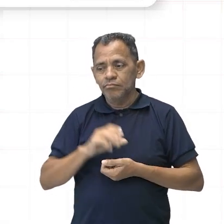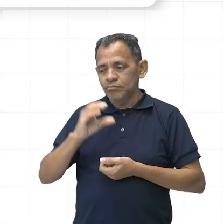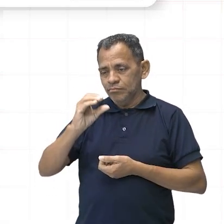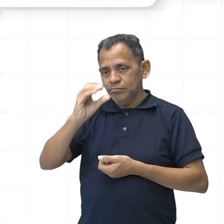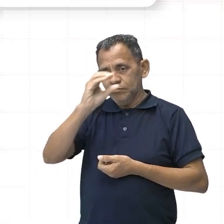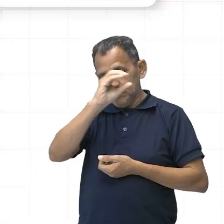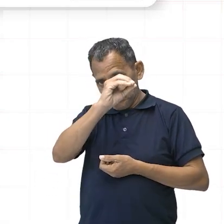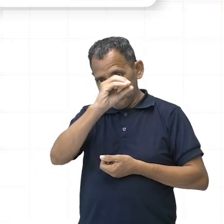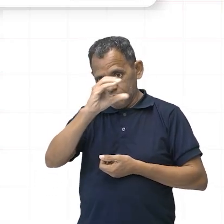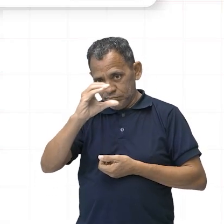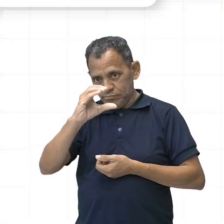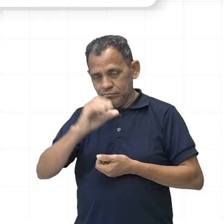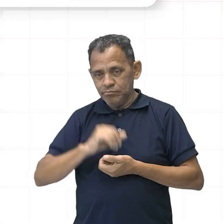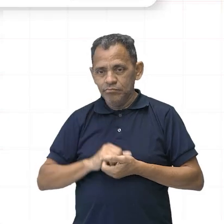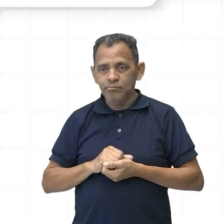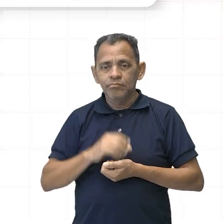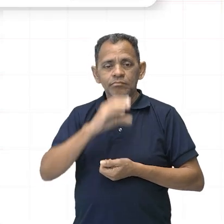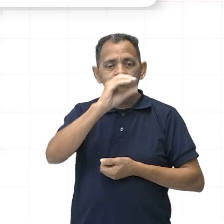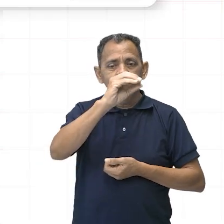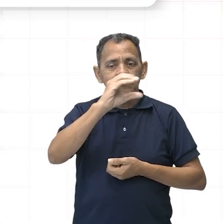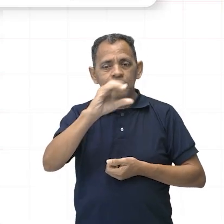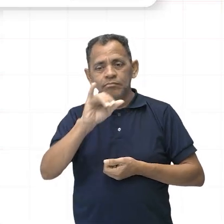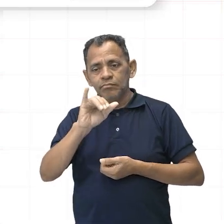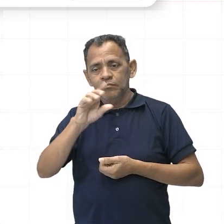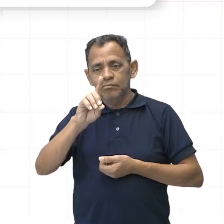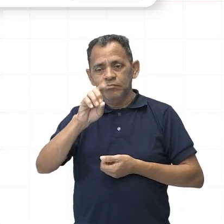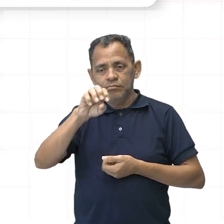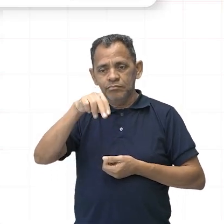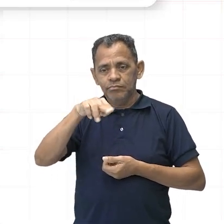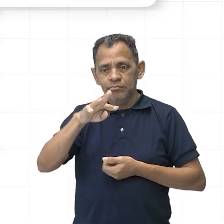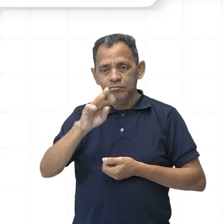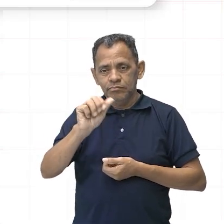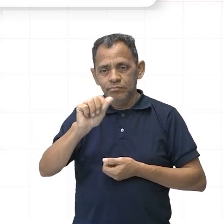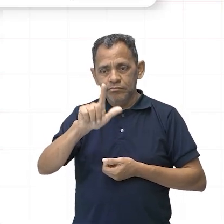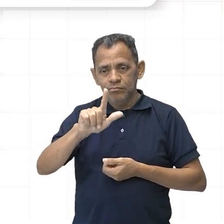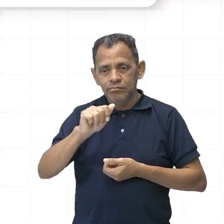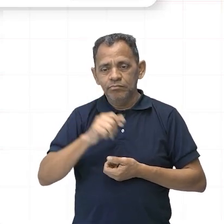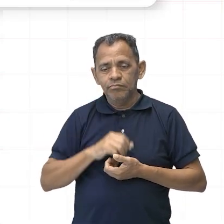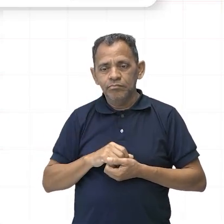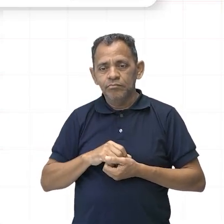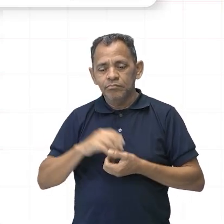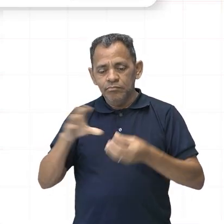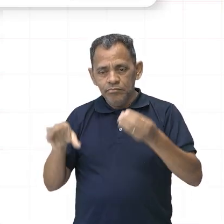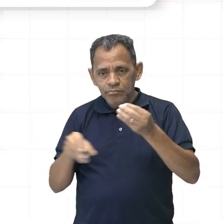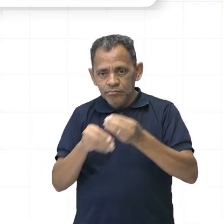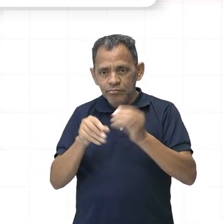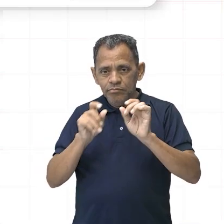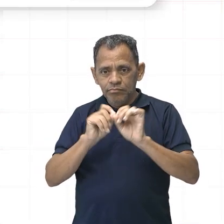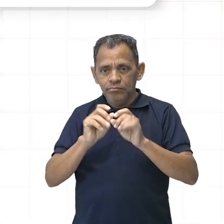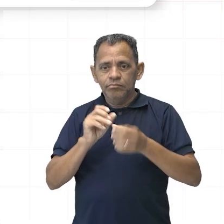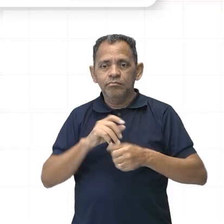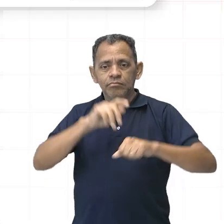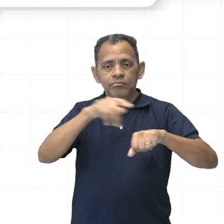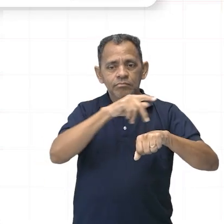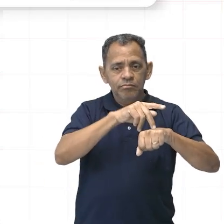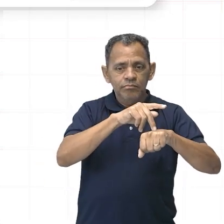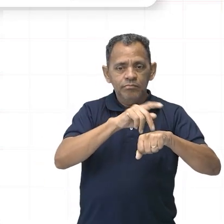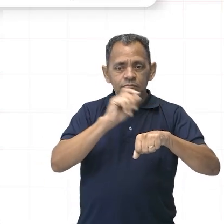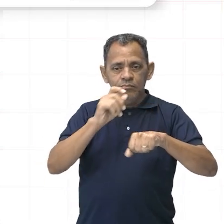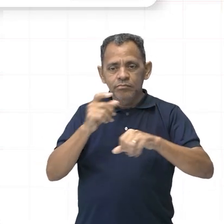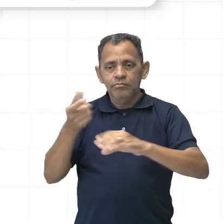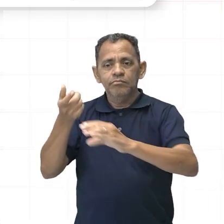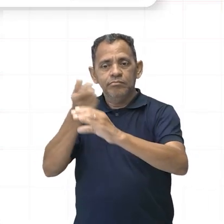Ocidental, né? A Europa Ocidental, ela vai ser constituída por